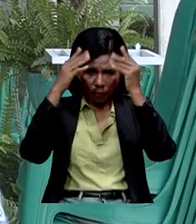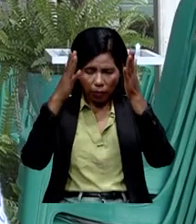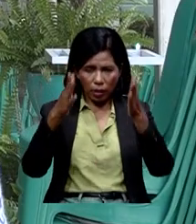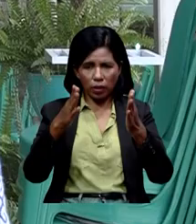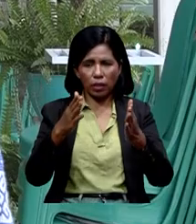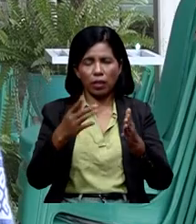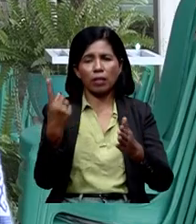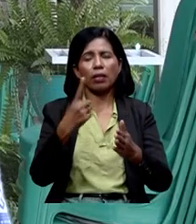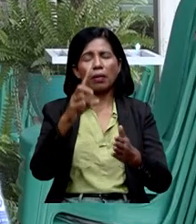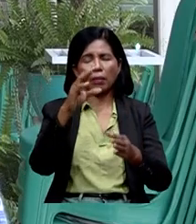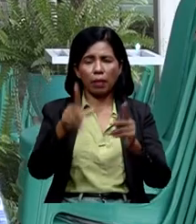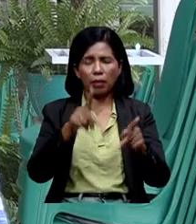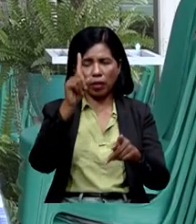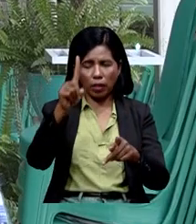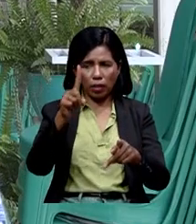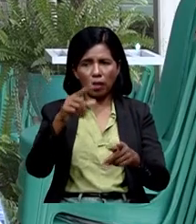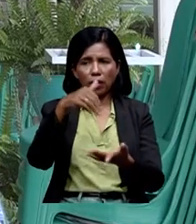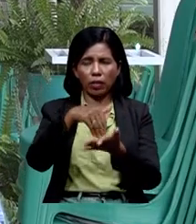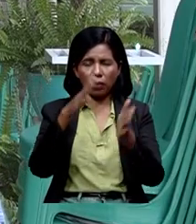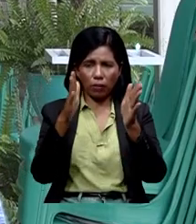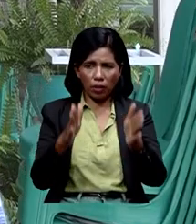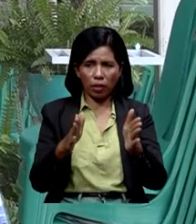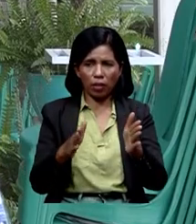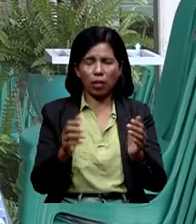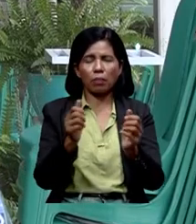de nini estudante ne e ha